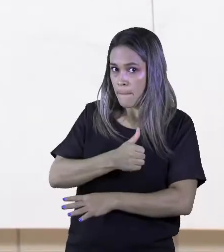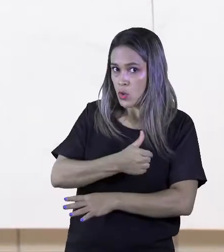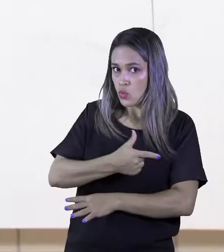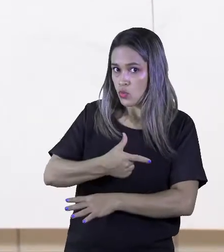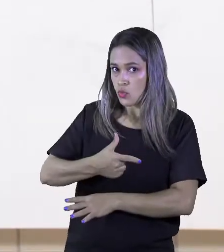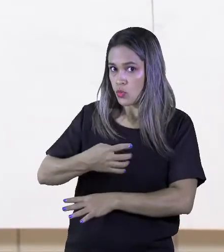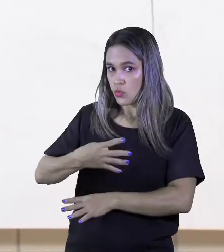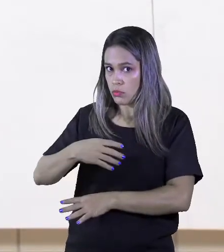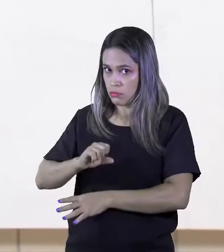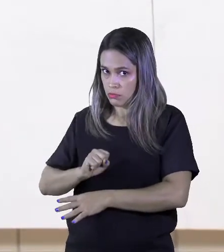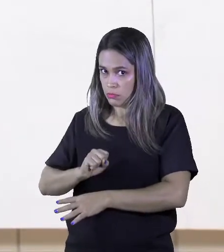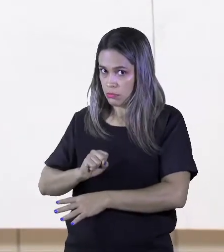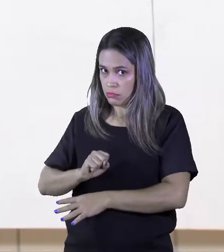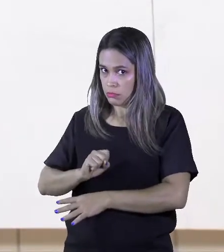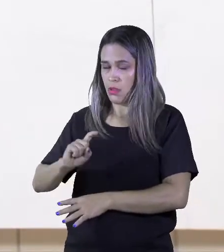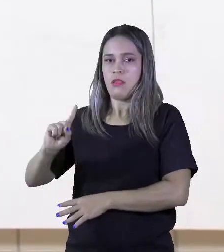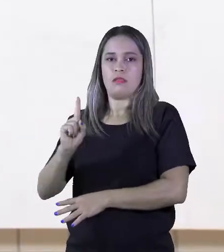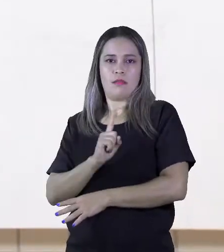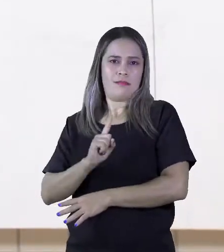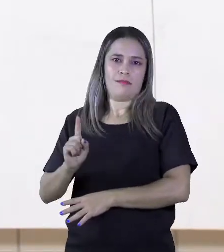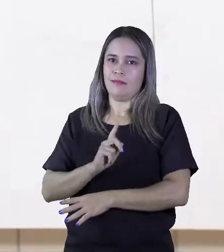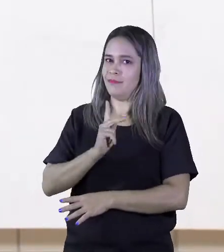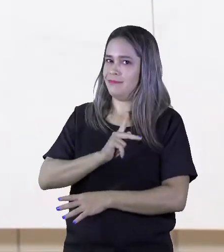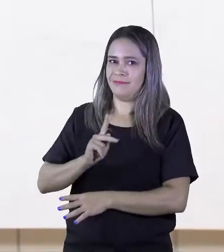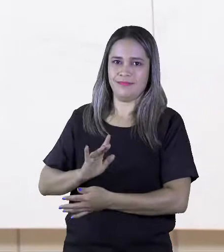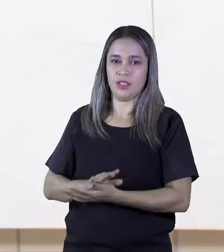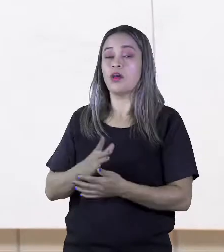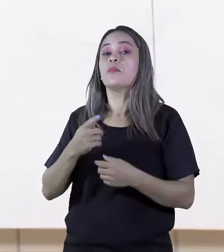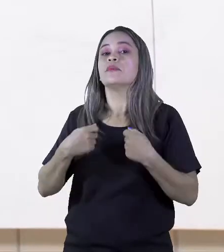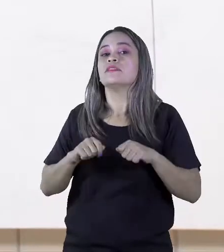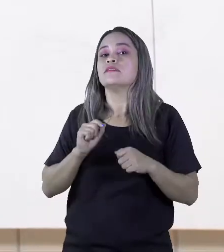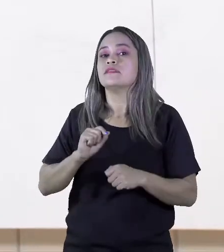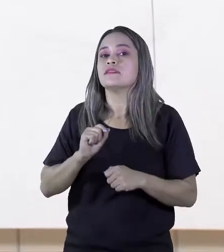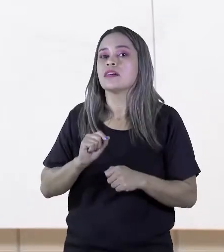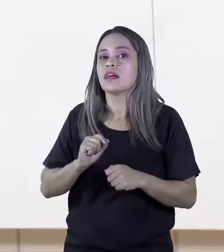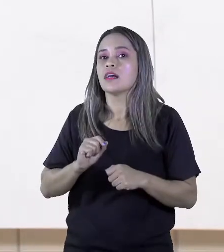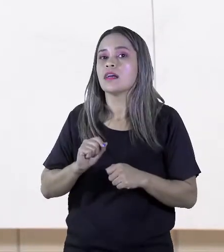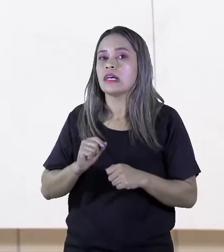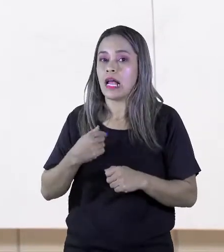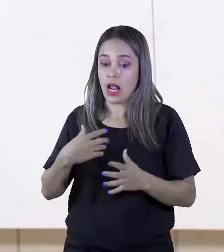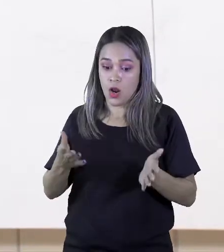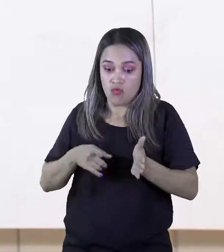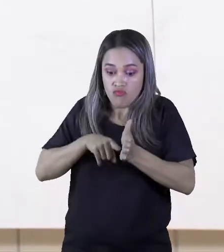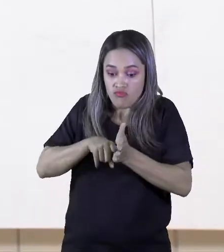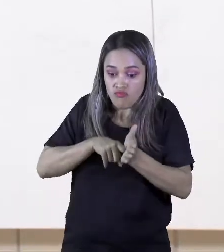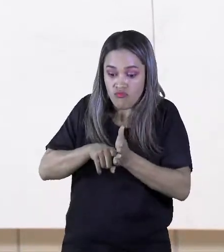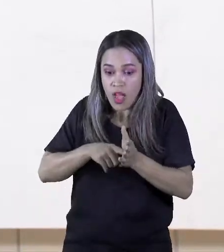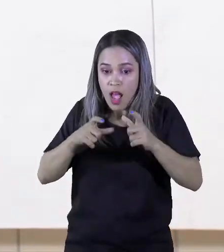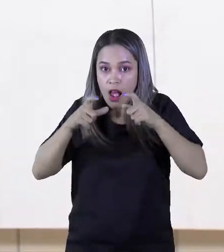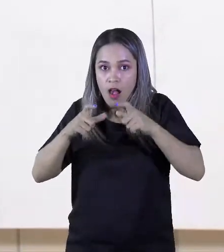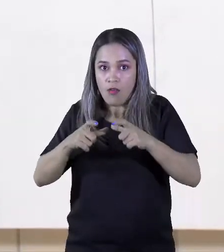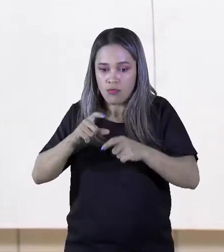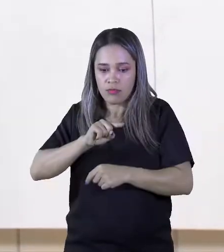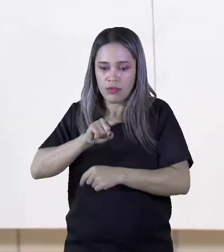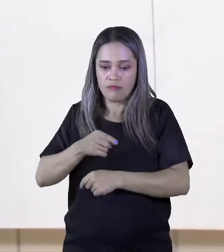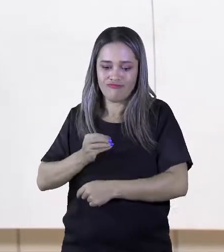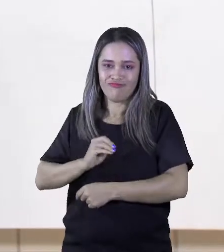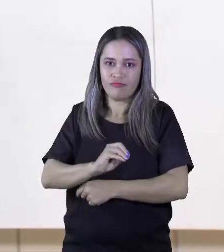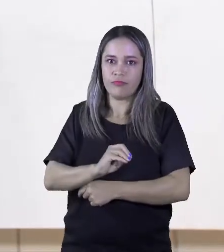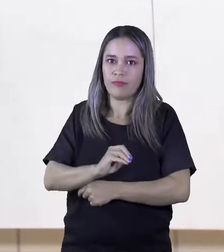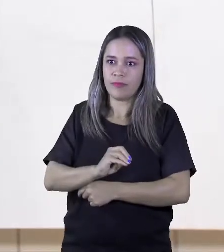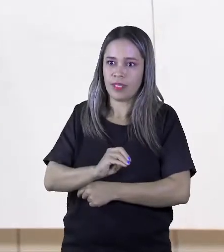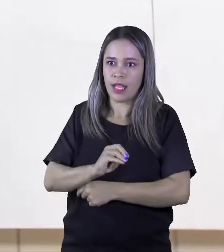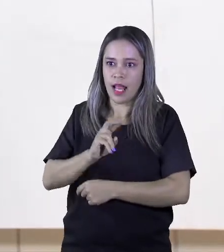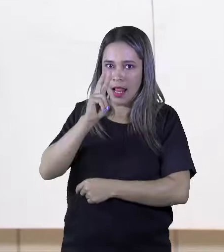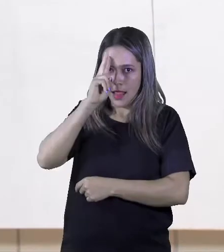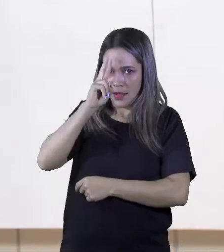1.248? Não, professor. O que eu preciso fazer? Definir onde que a minha vírgula vai ficar. A gente já tinha feito,